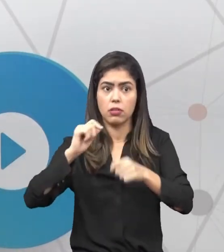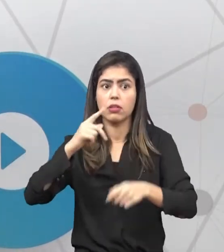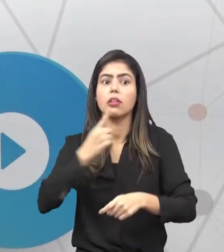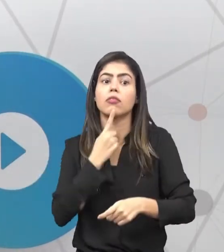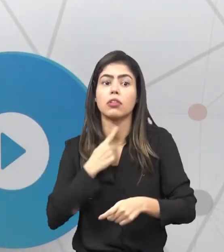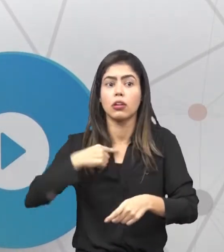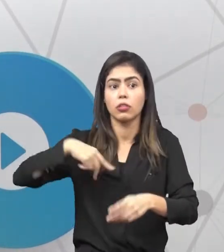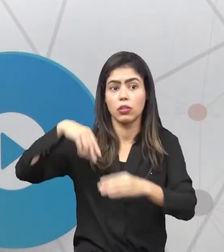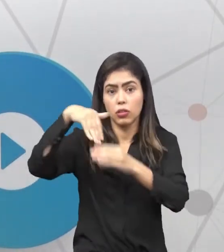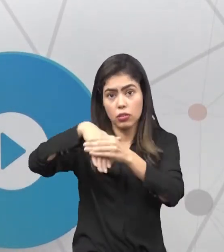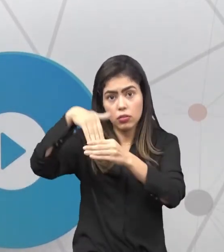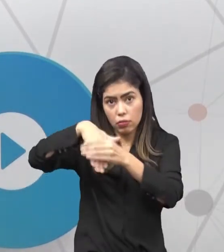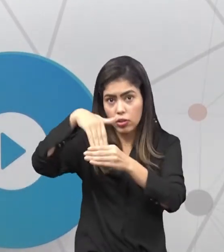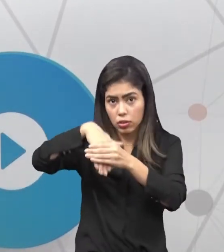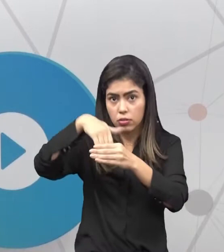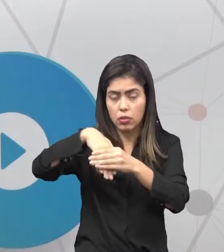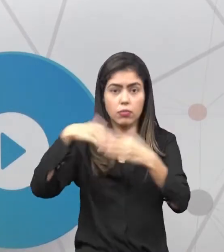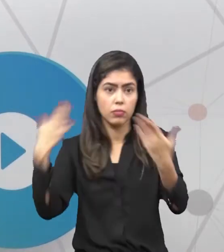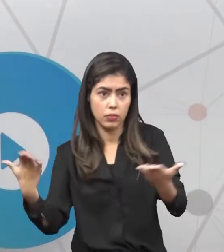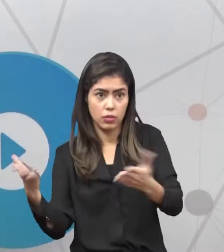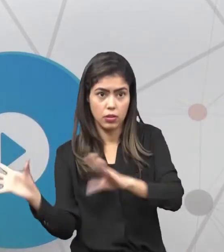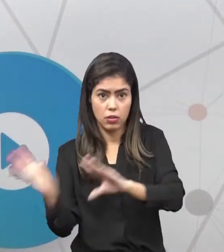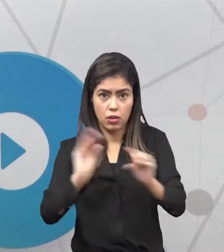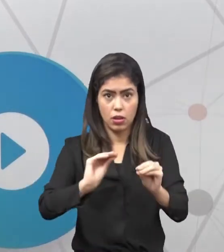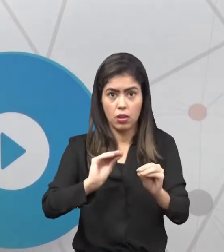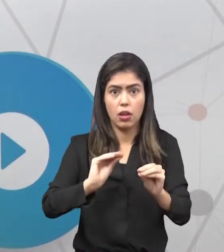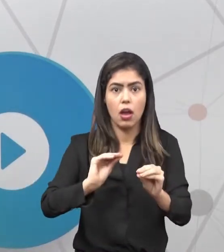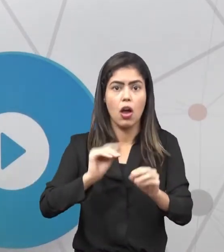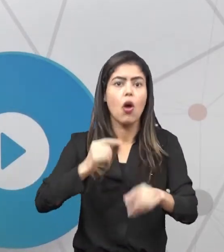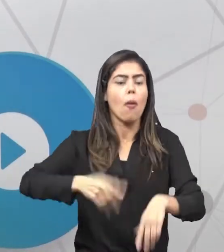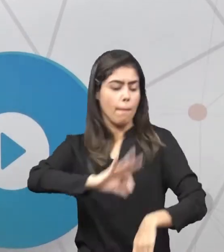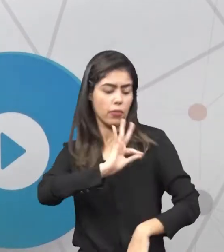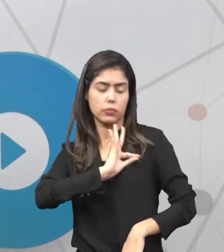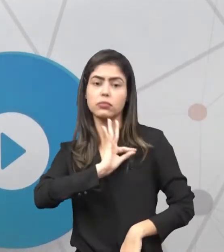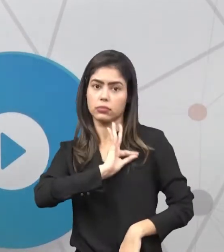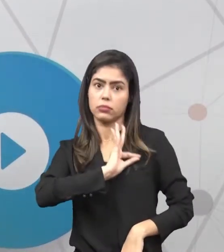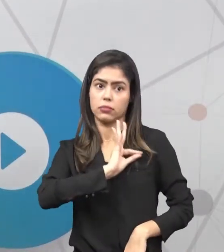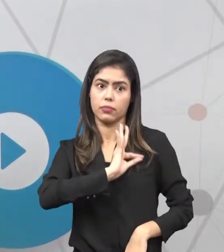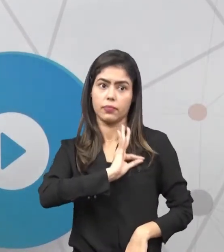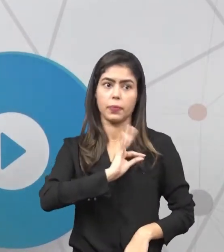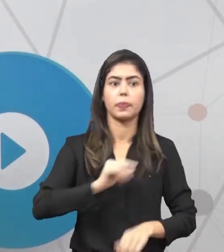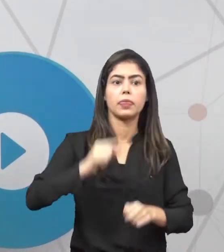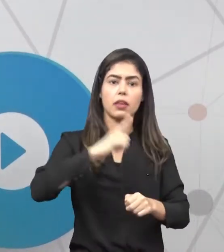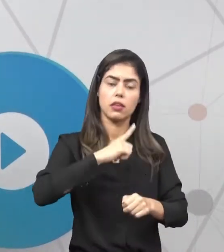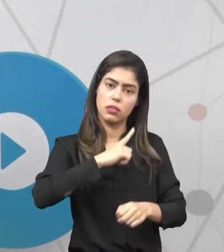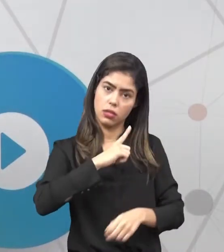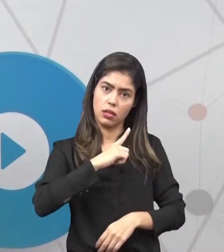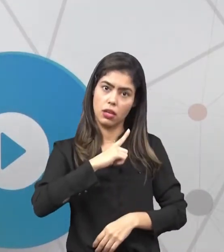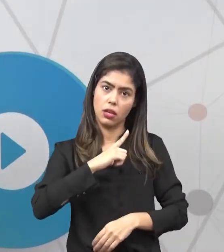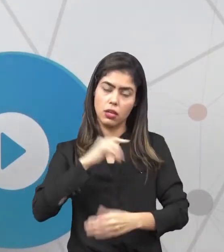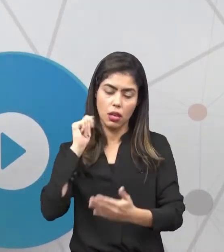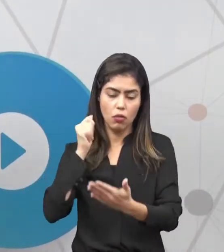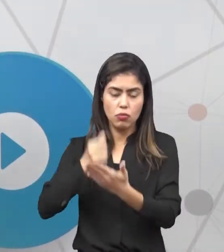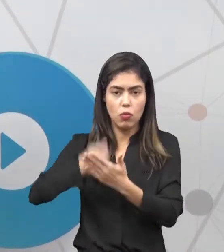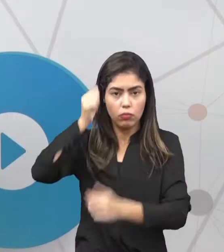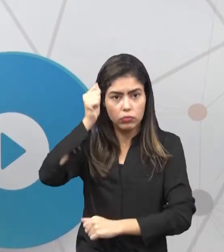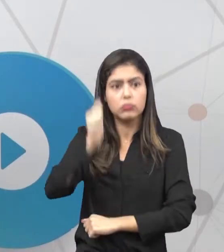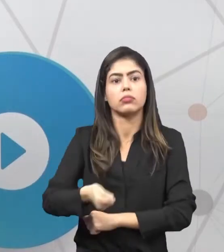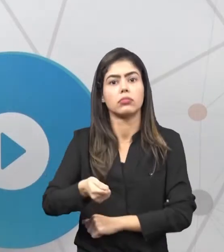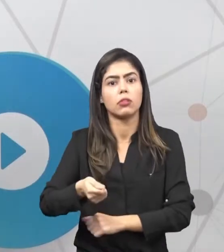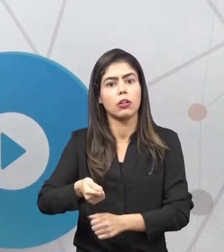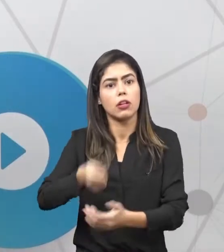povo. Portanto, quando um policial exerce a sua autoridade,